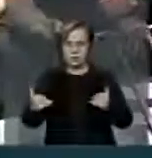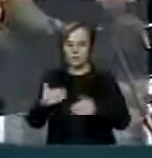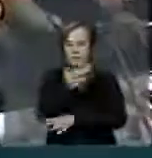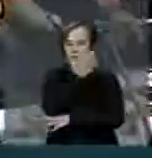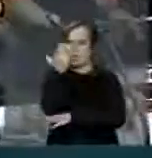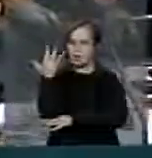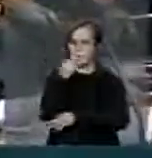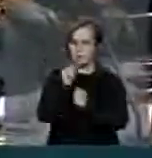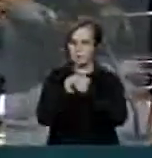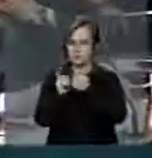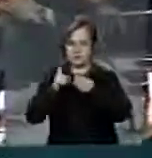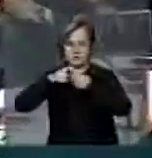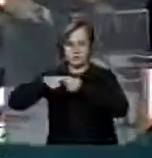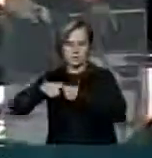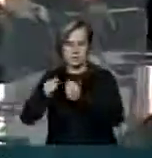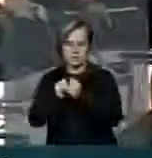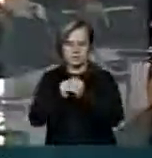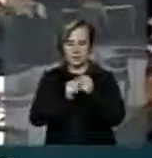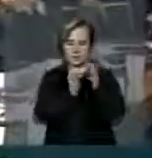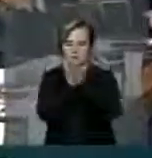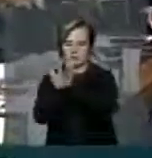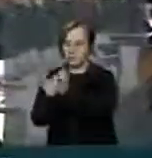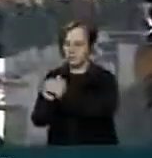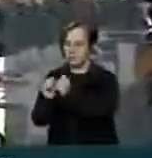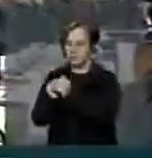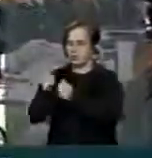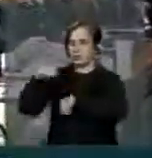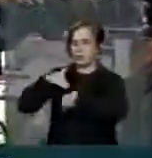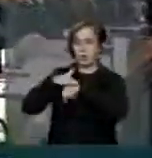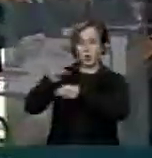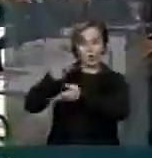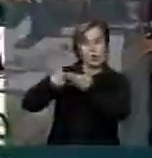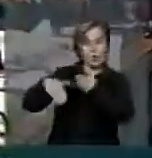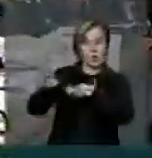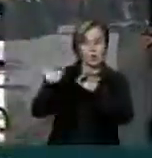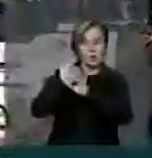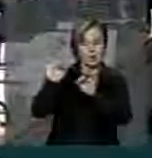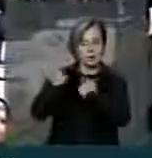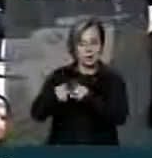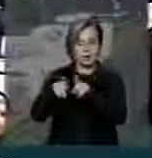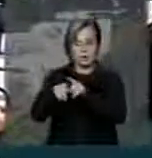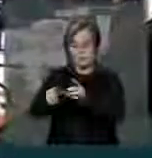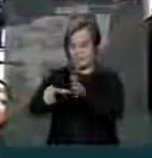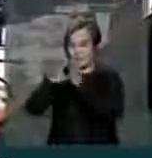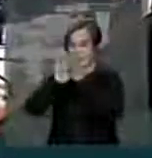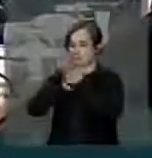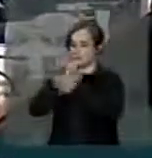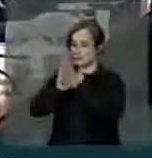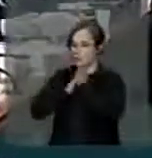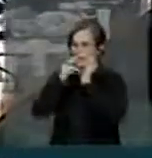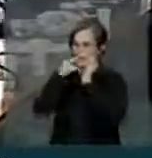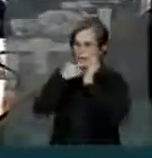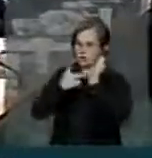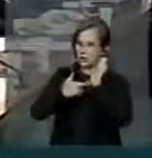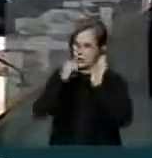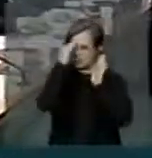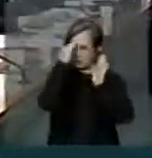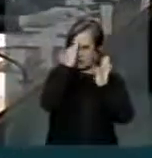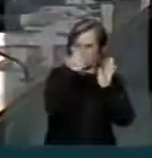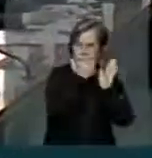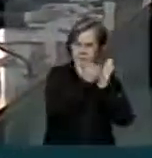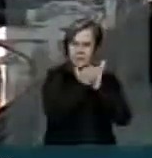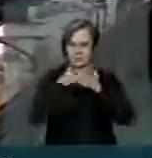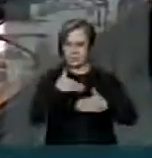entidades vinculadas ao Ministério do Meio Ambiente, que não dialoguem ou que não foram editadas anteriormente a qualquer regulamentação subsequente